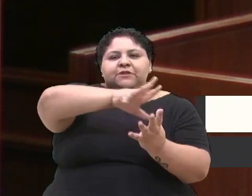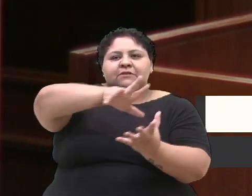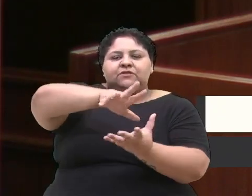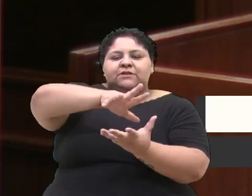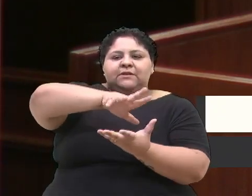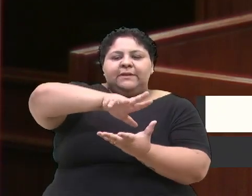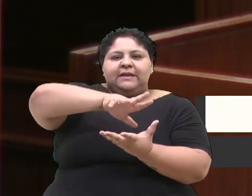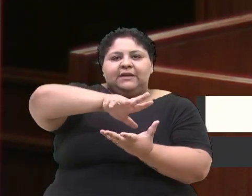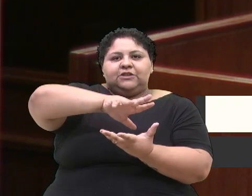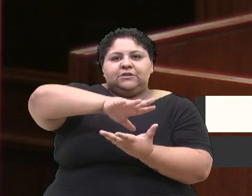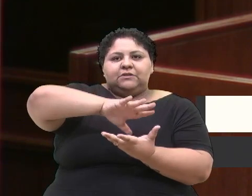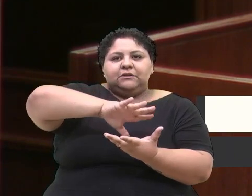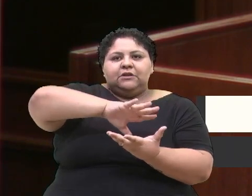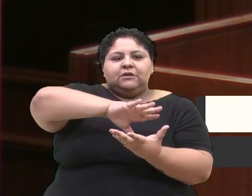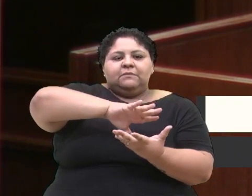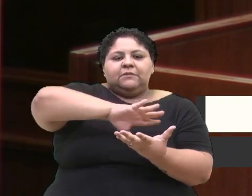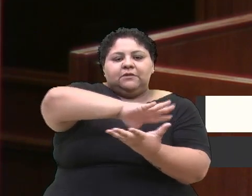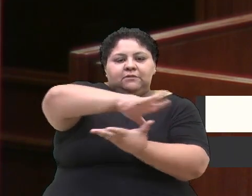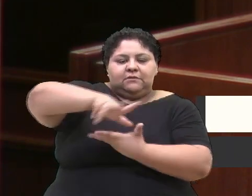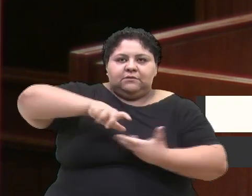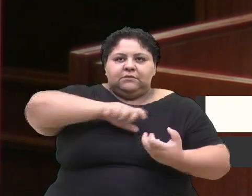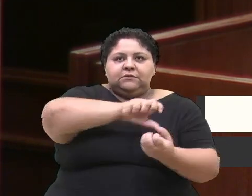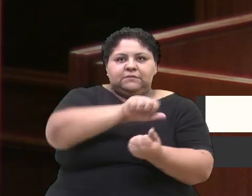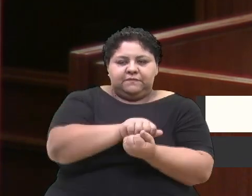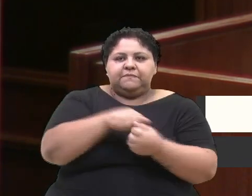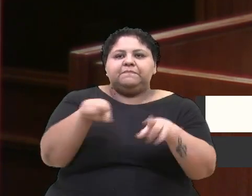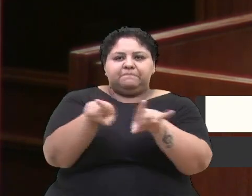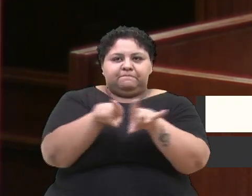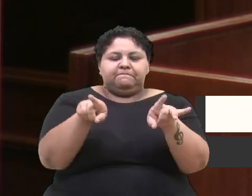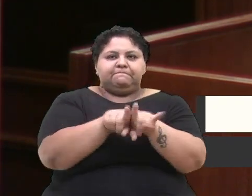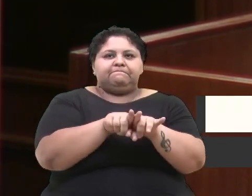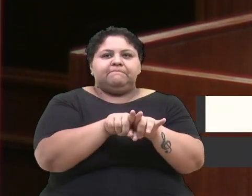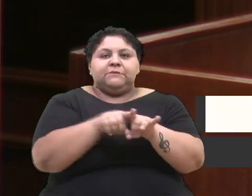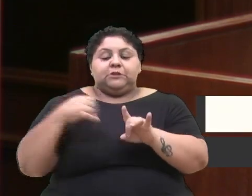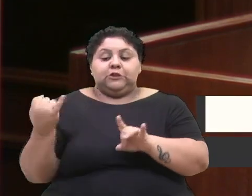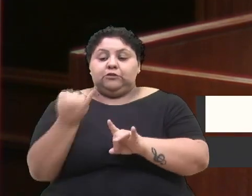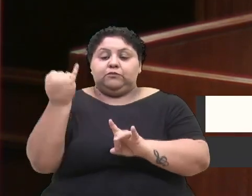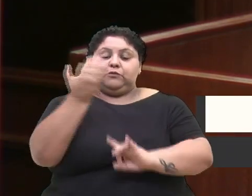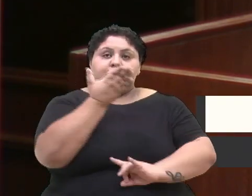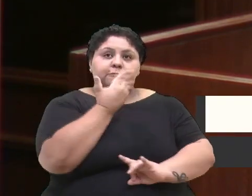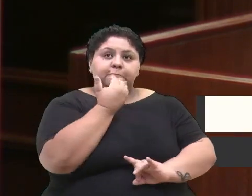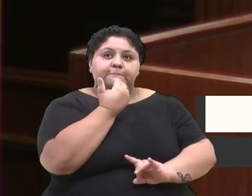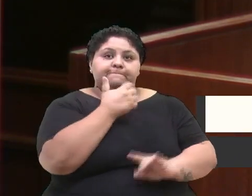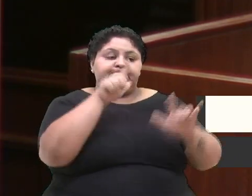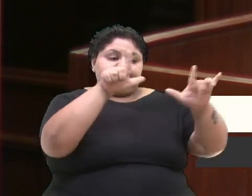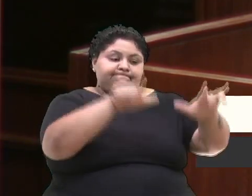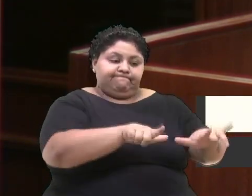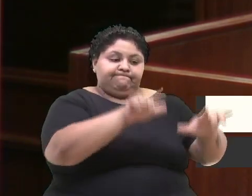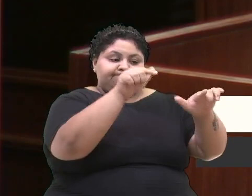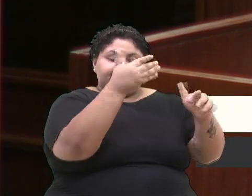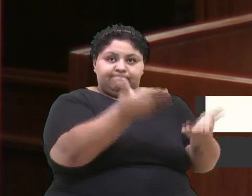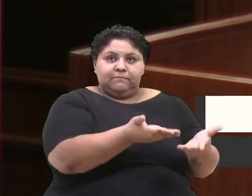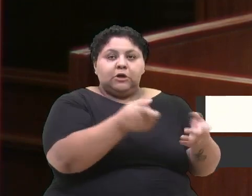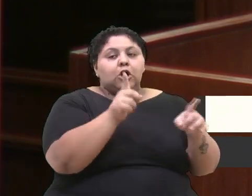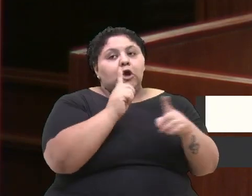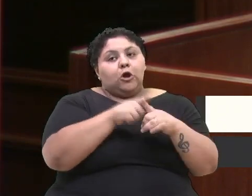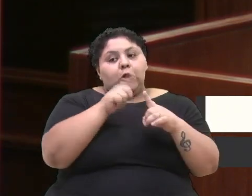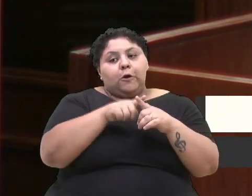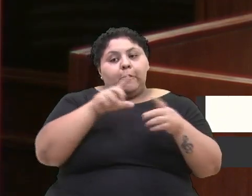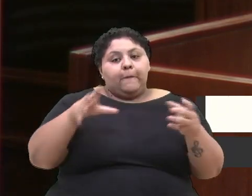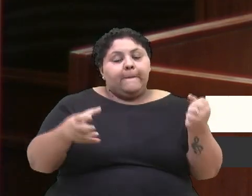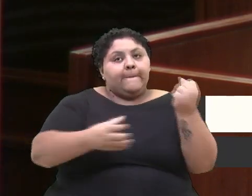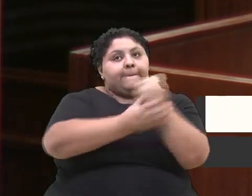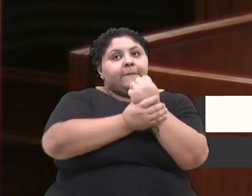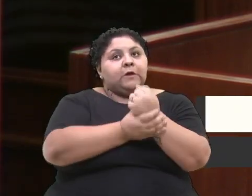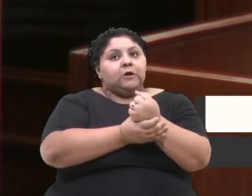do Estado. É crucial na segurança alimentar da população local, pois garante o acesso